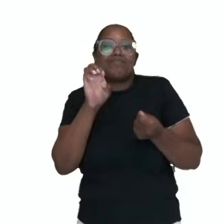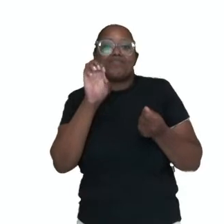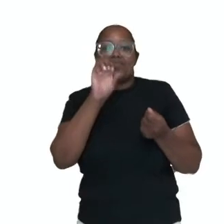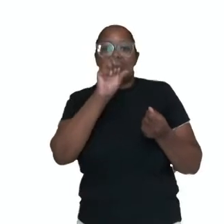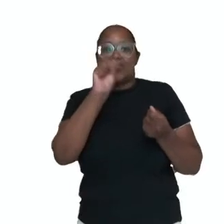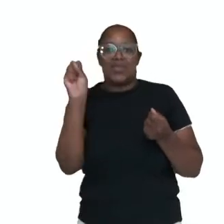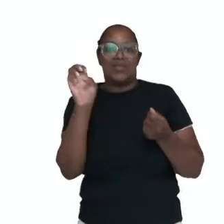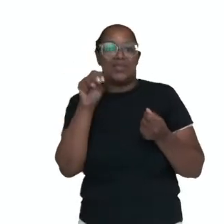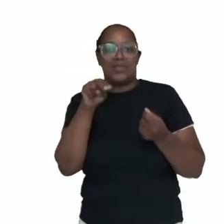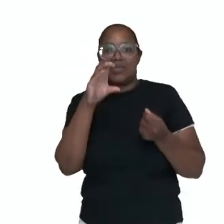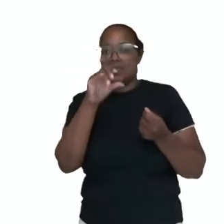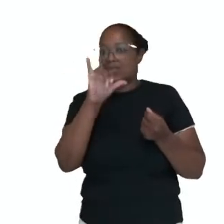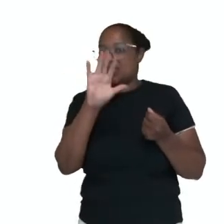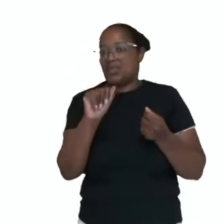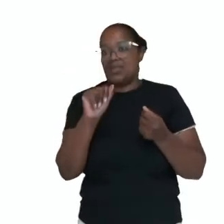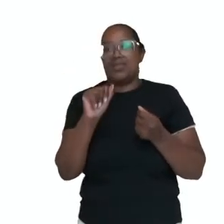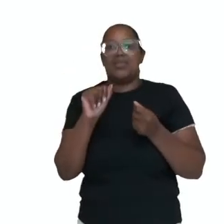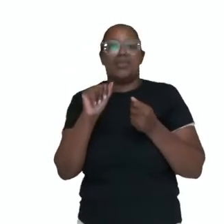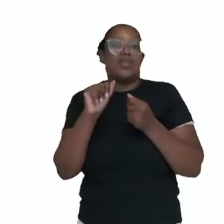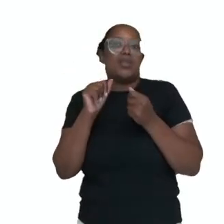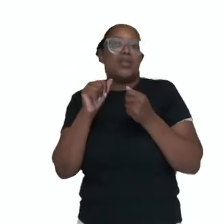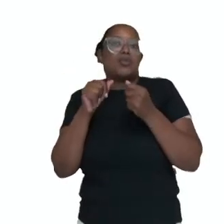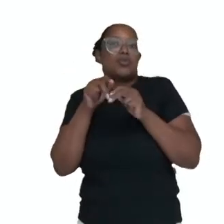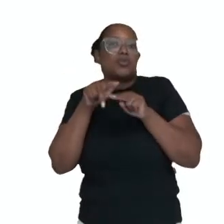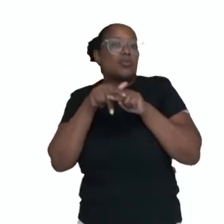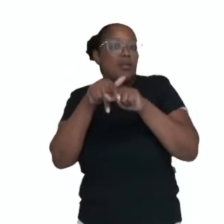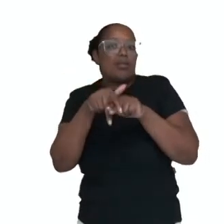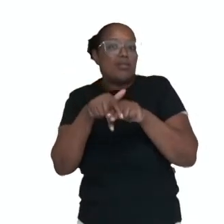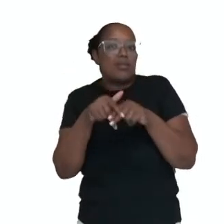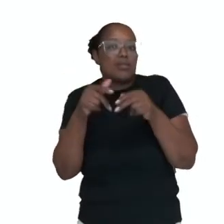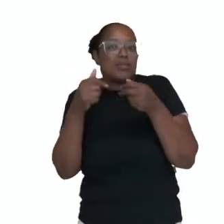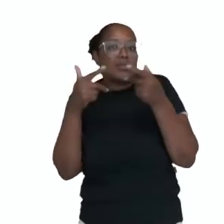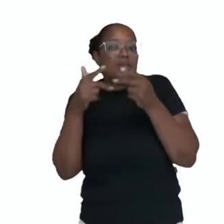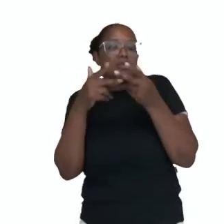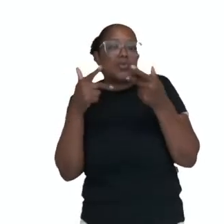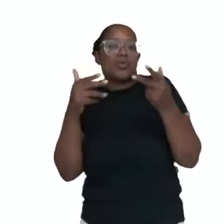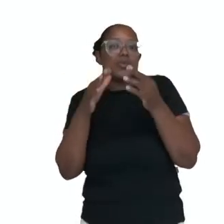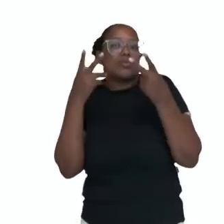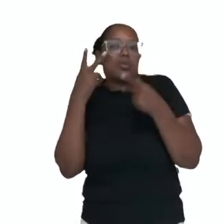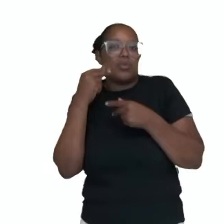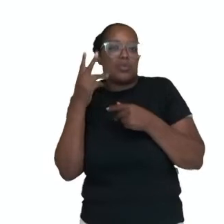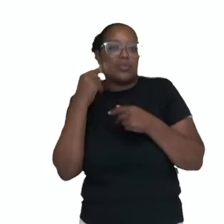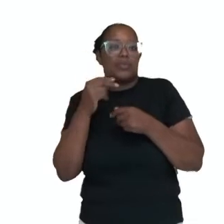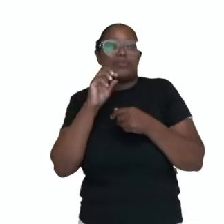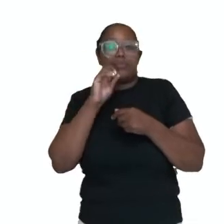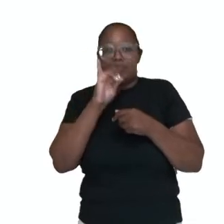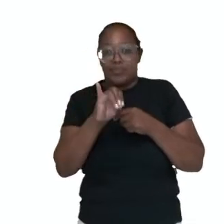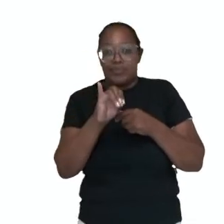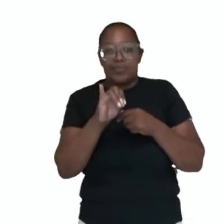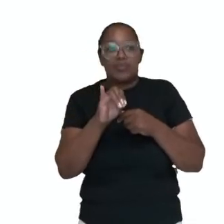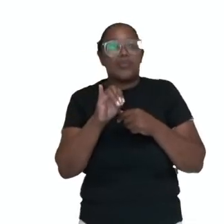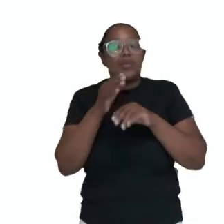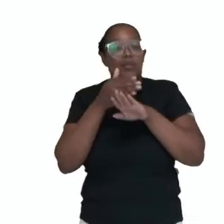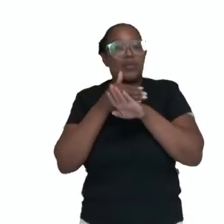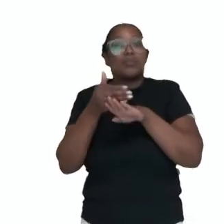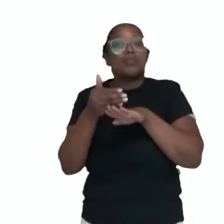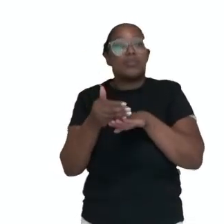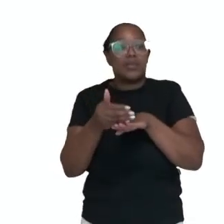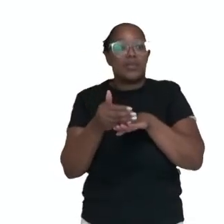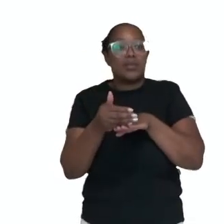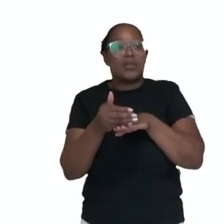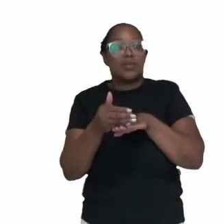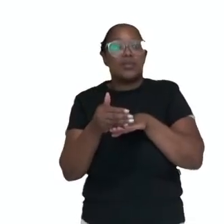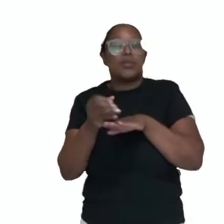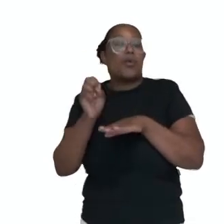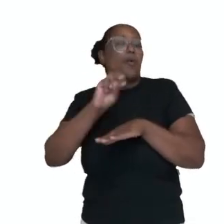ser mamífero, ser quadrúpede, ser herbívoro. Agora, se um cavalo for branco ou se um cavalo